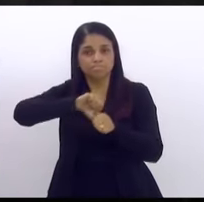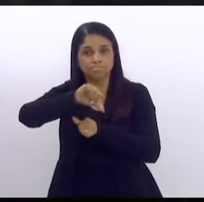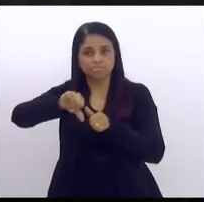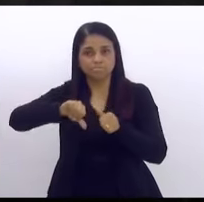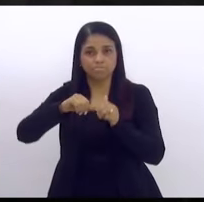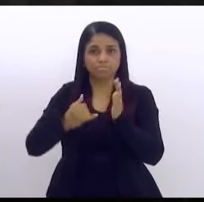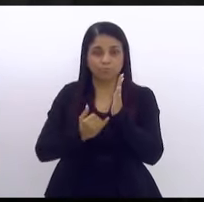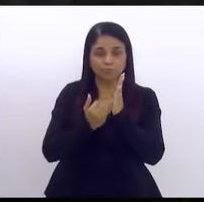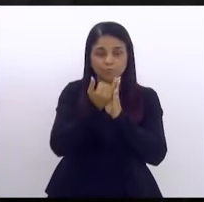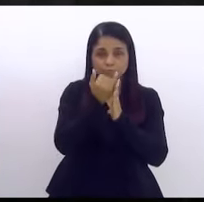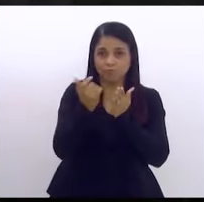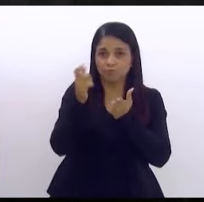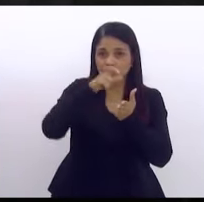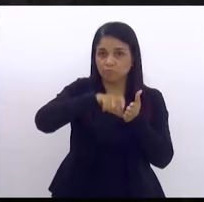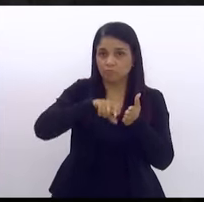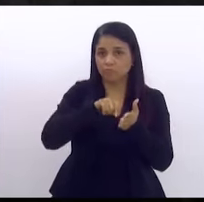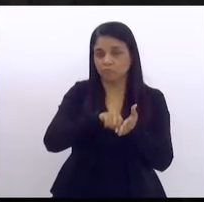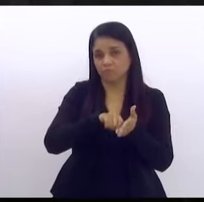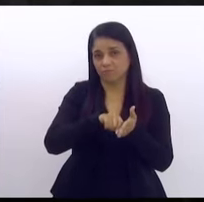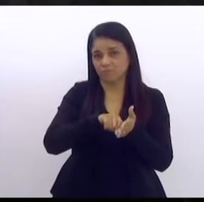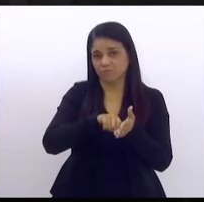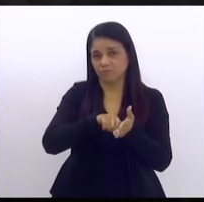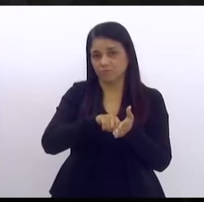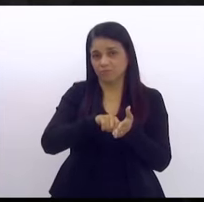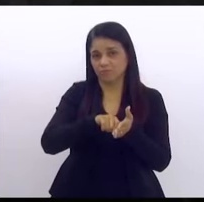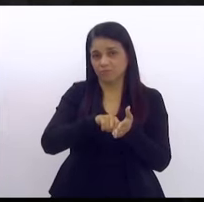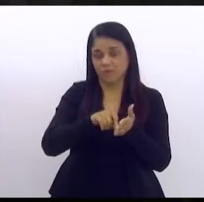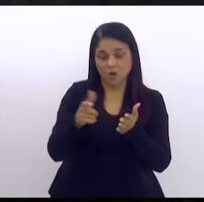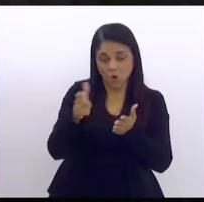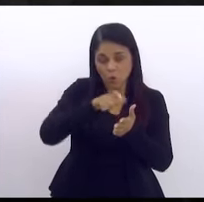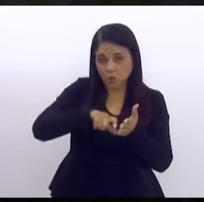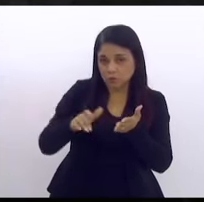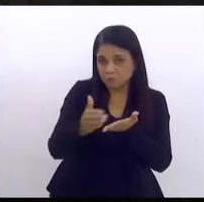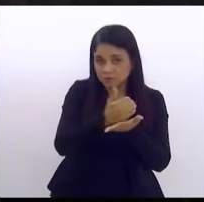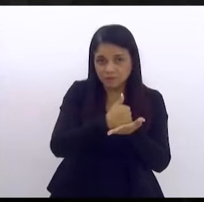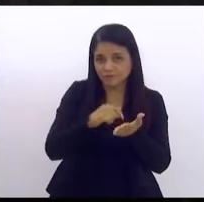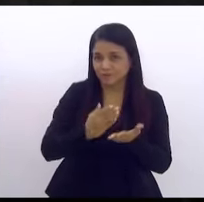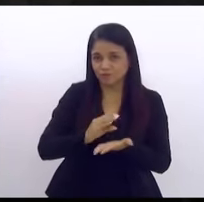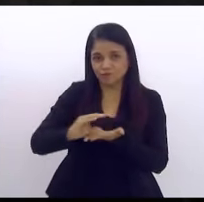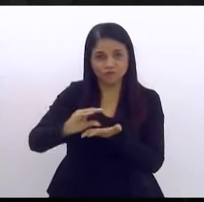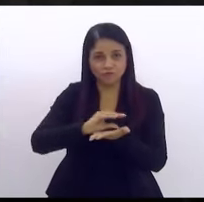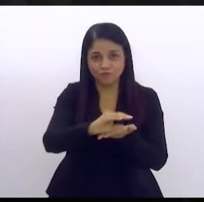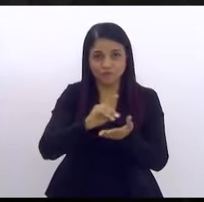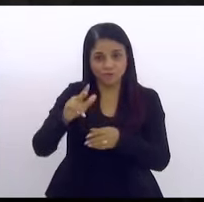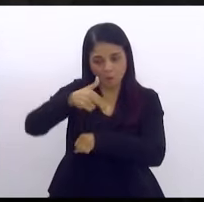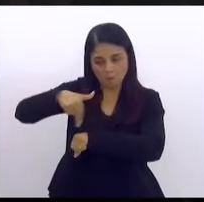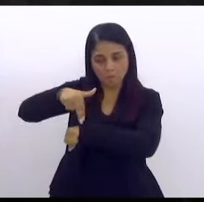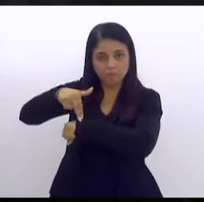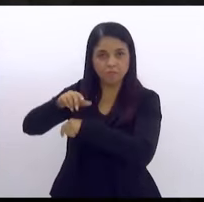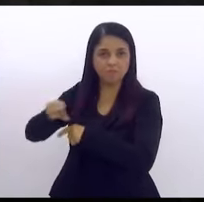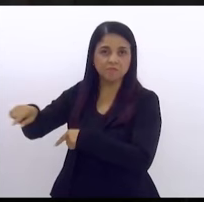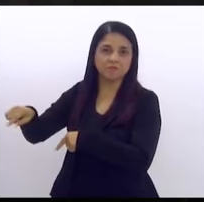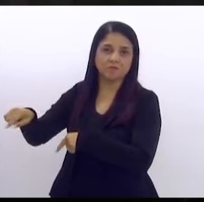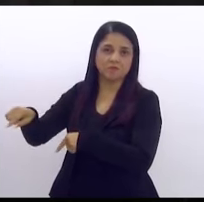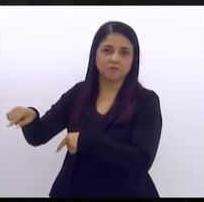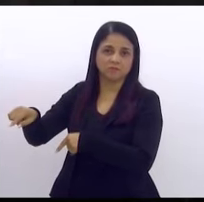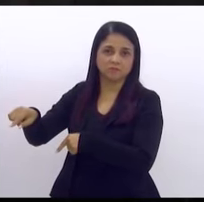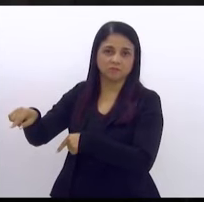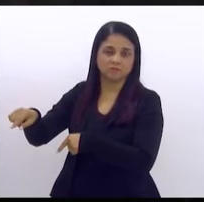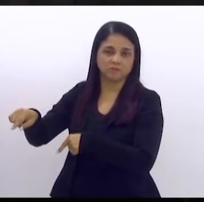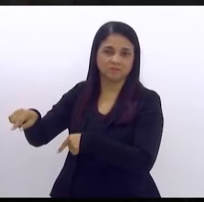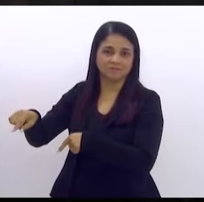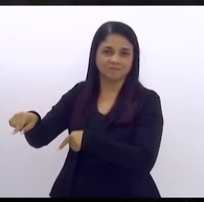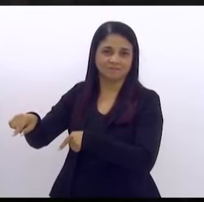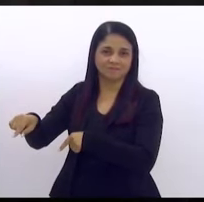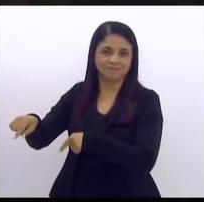em contribuição, porque a contribuição você não divide, fica só para a União. E, mais uma vez, está dando demonstração